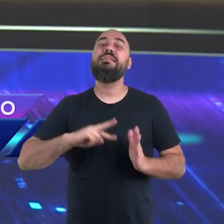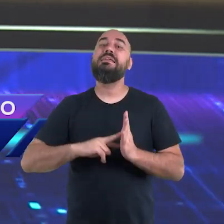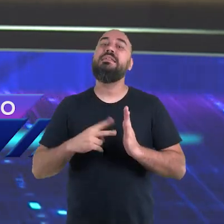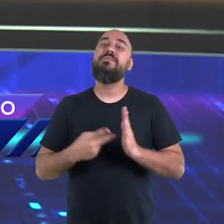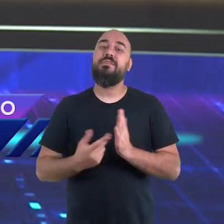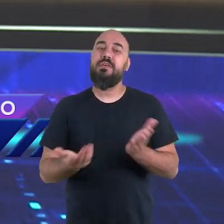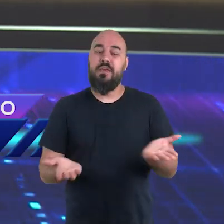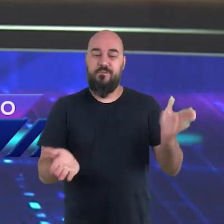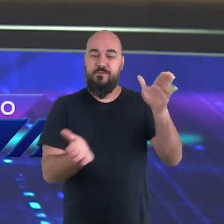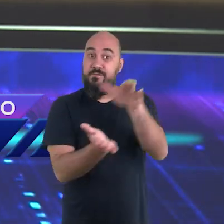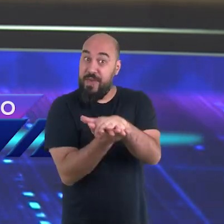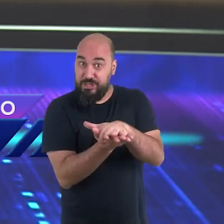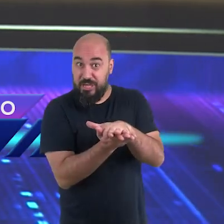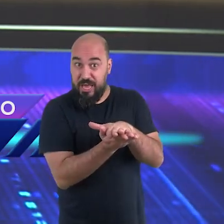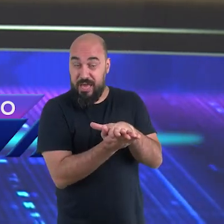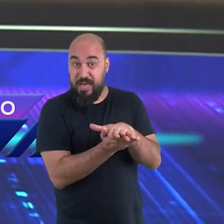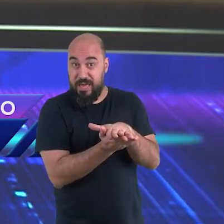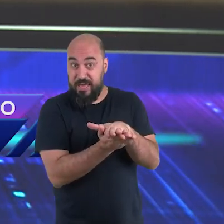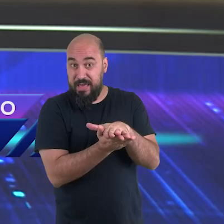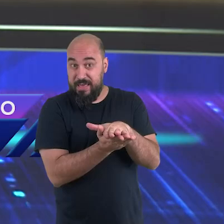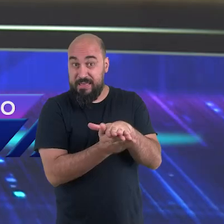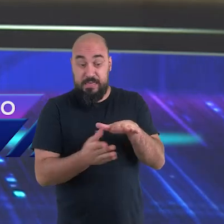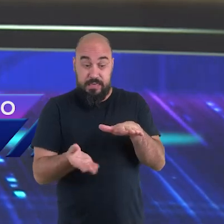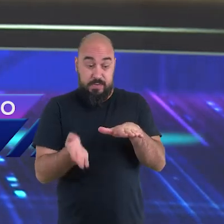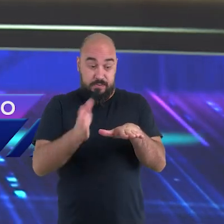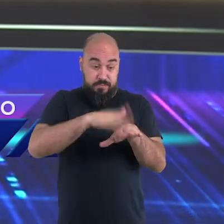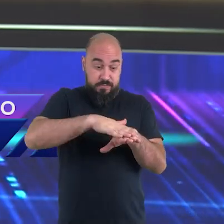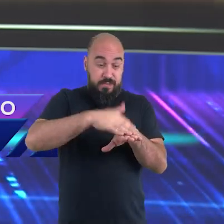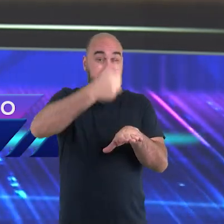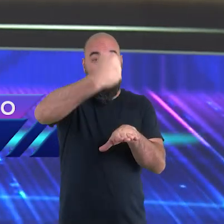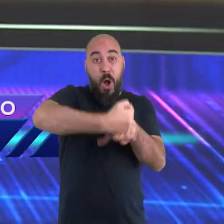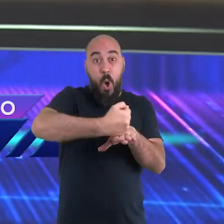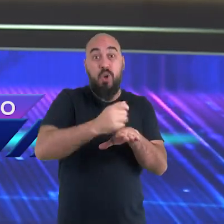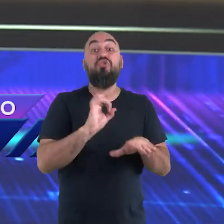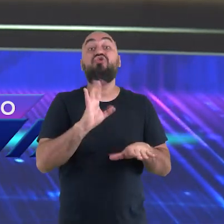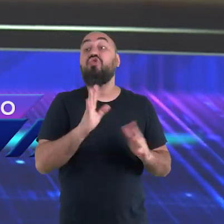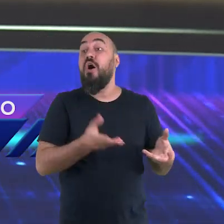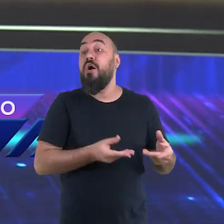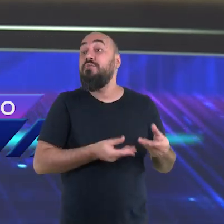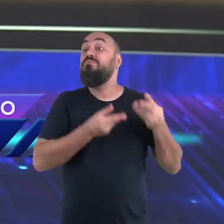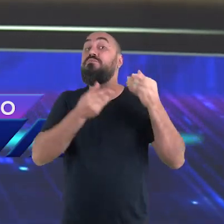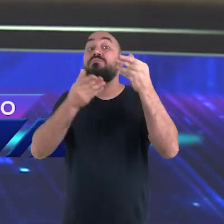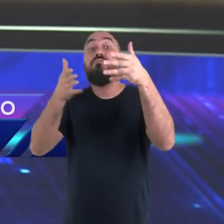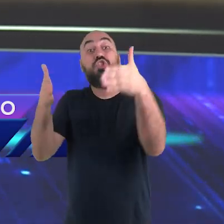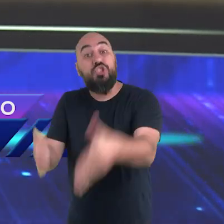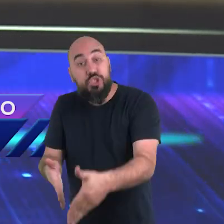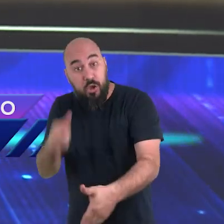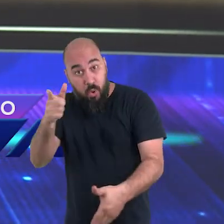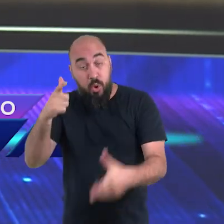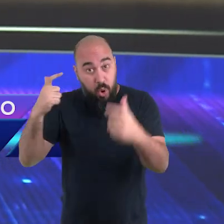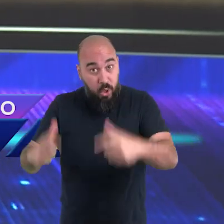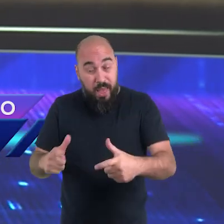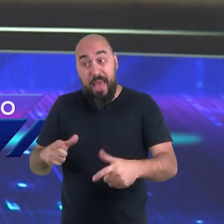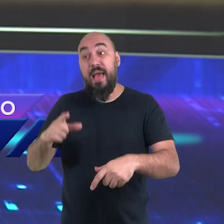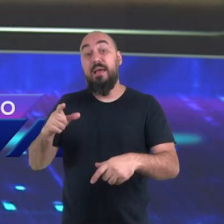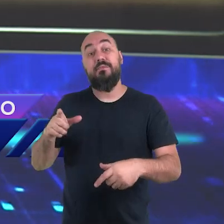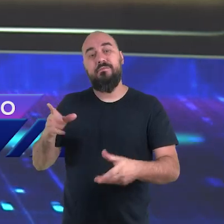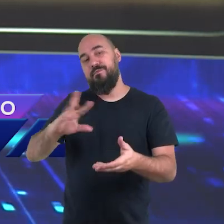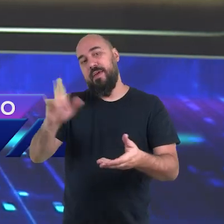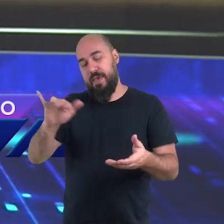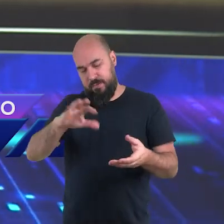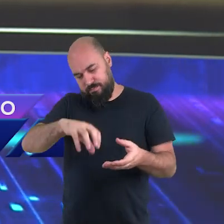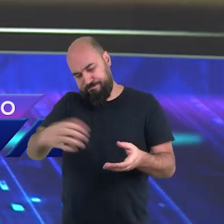significava fechar um conteúdo onde só o destinatário daquele conteúdo poderia abrir. Quando ele quebrasse o selo, ele então teria acesso